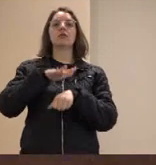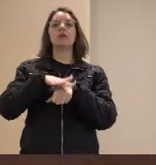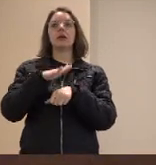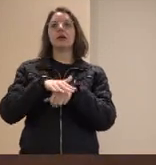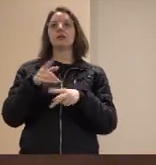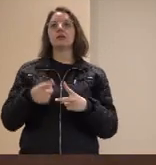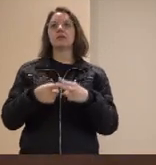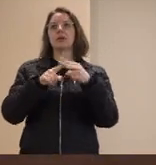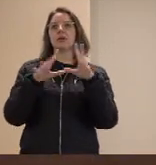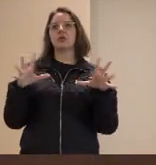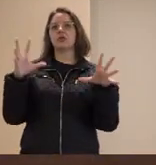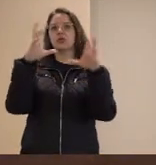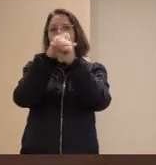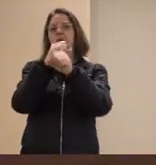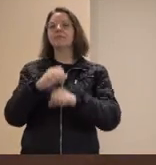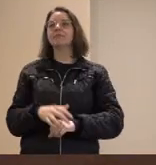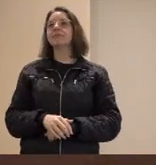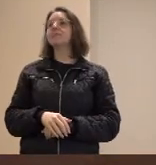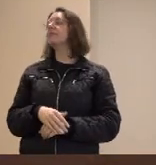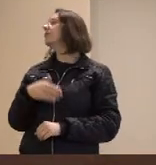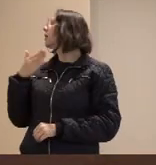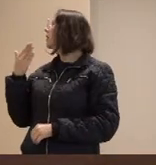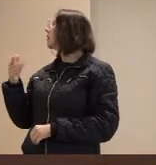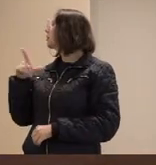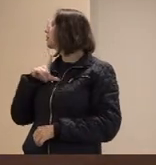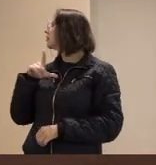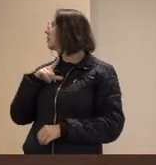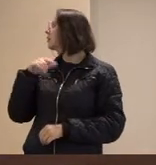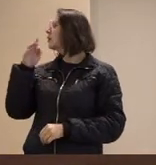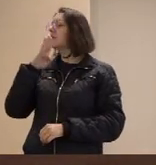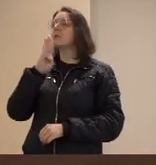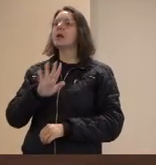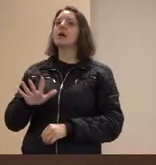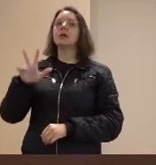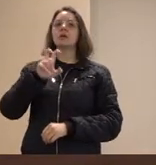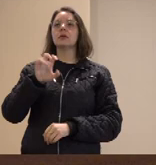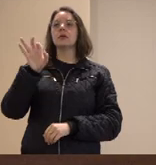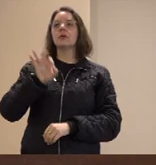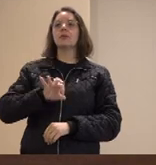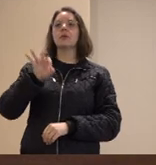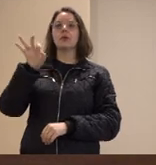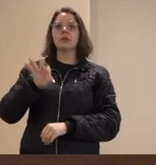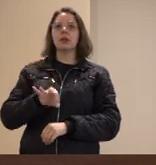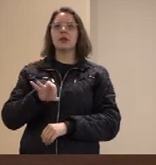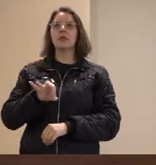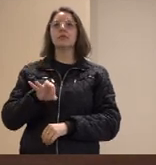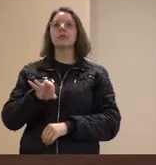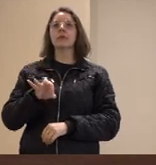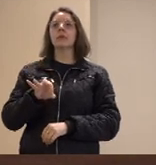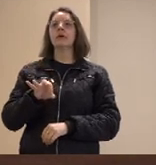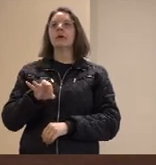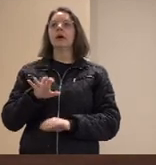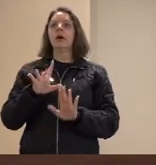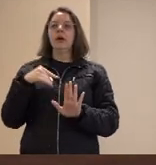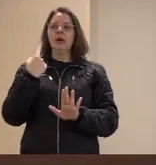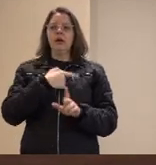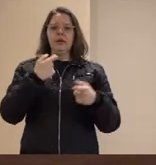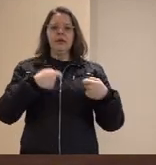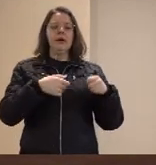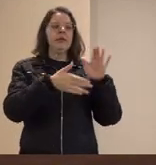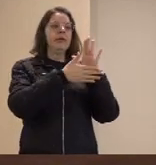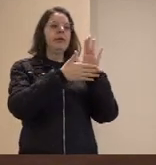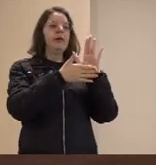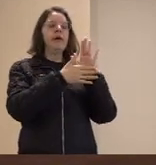coalizão. E aqui nós temos no Brasil, então, 5%, nós precisamos, a proposta